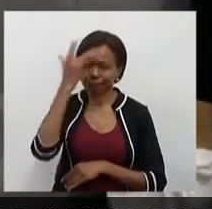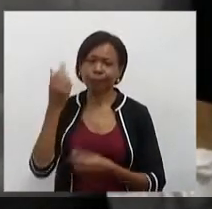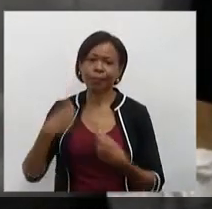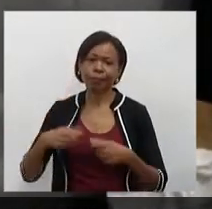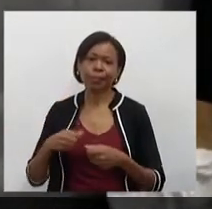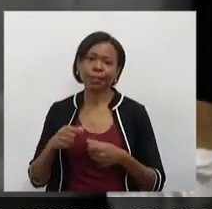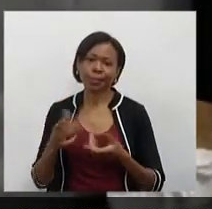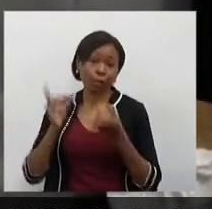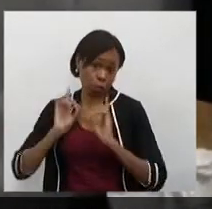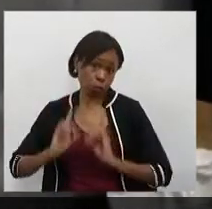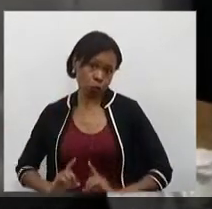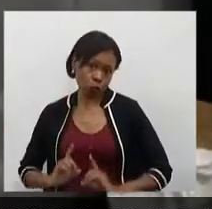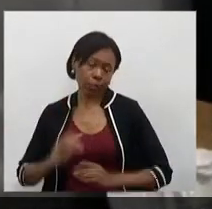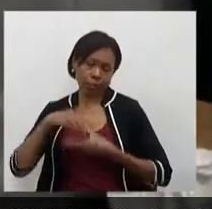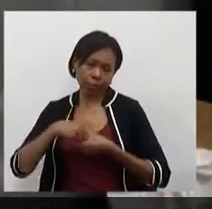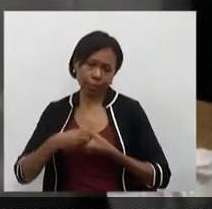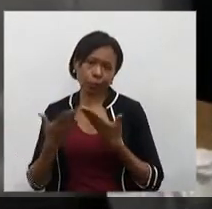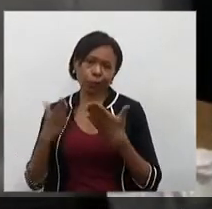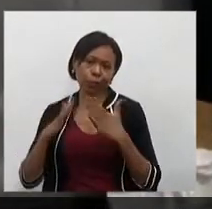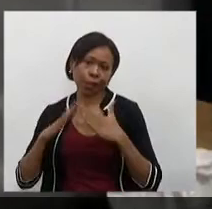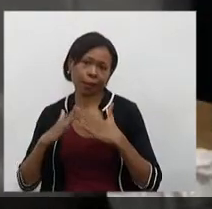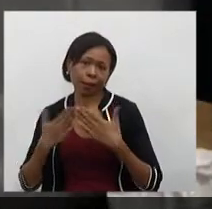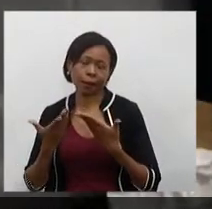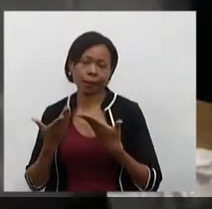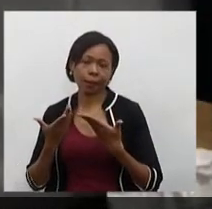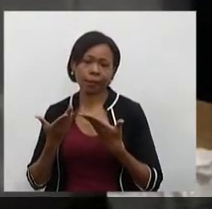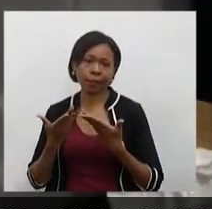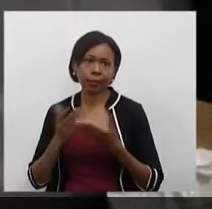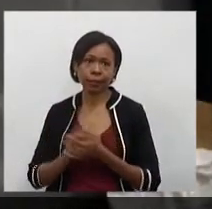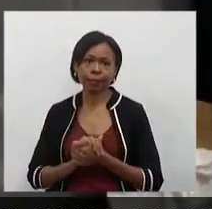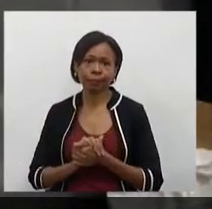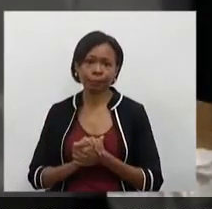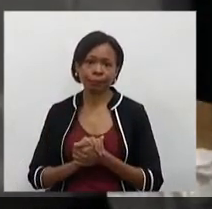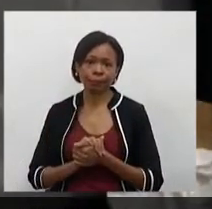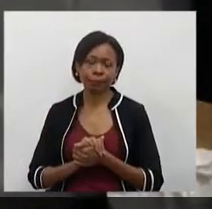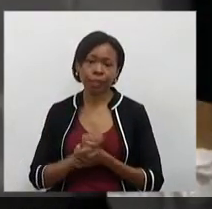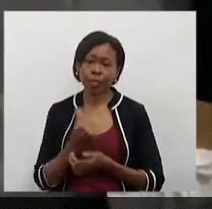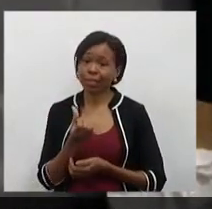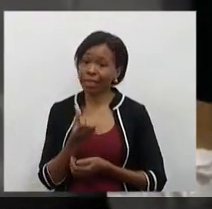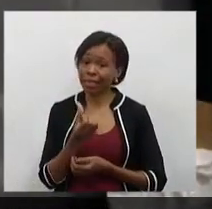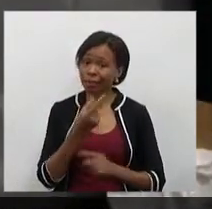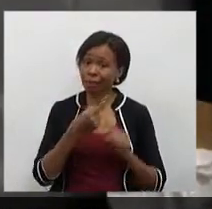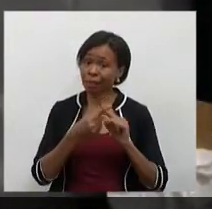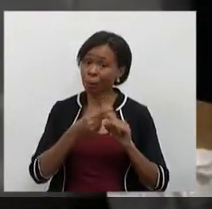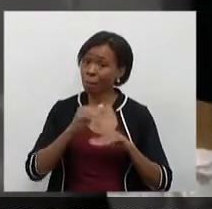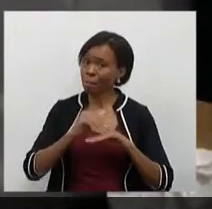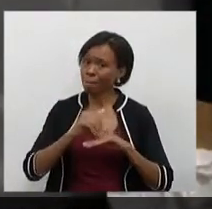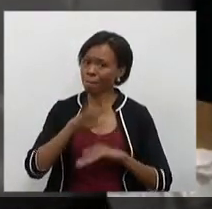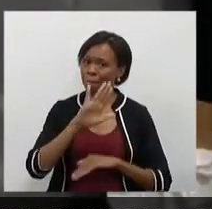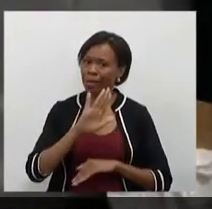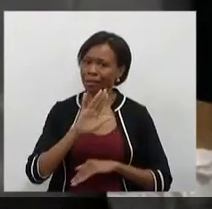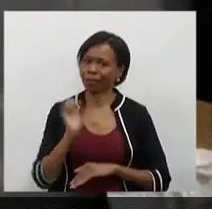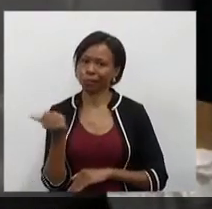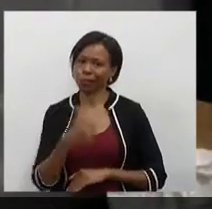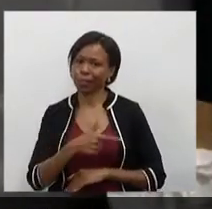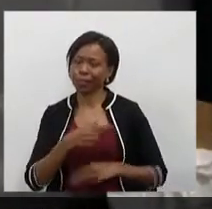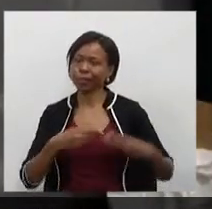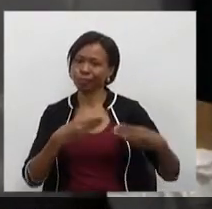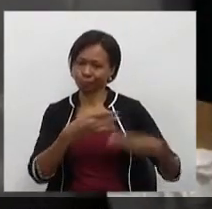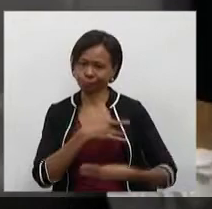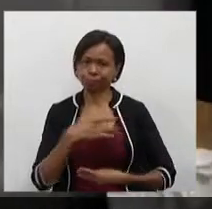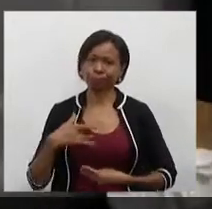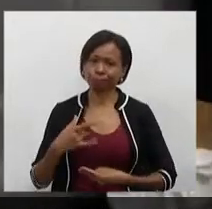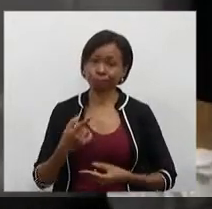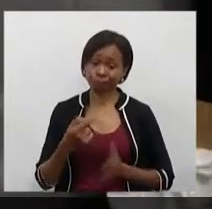de deficientes institucionalizados. Então, 6 vezes a mais do que o Ministério da Saúde tinha estimado. Então, a partir, inclusive,